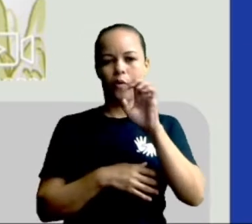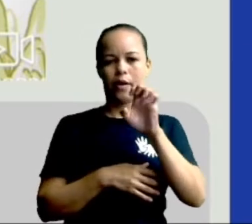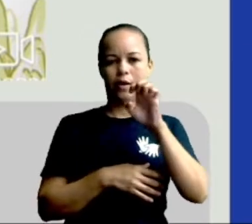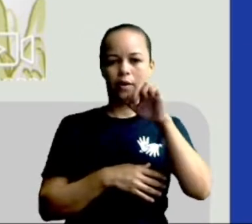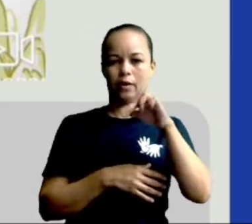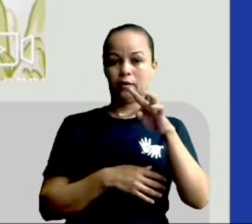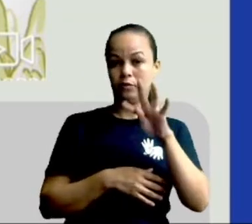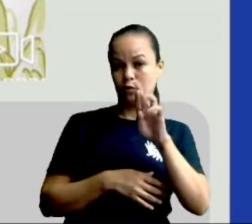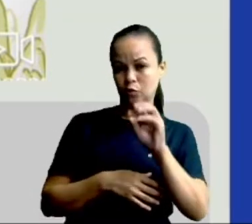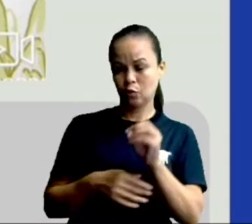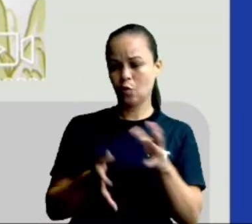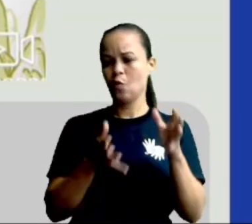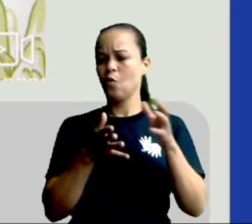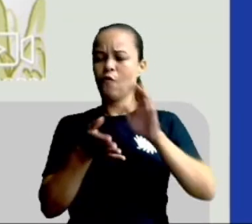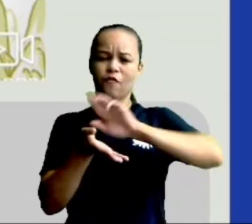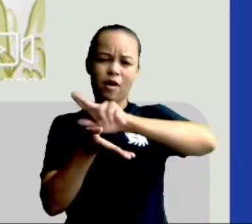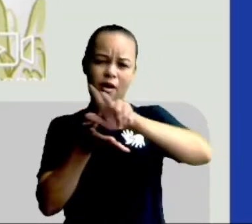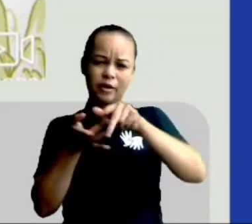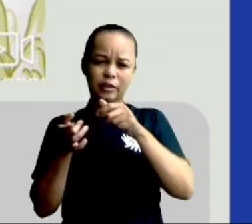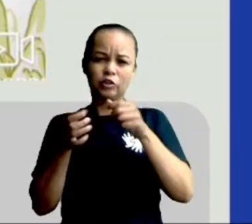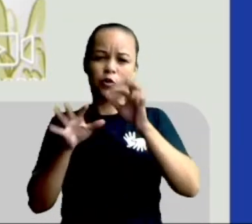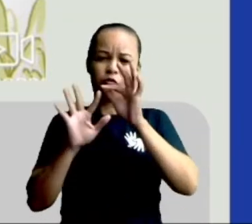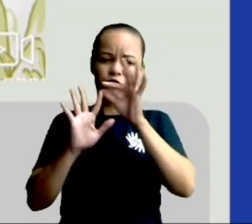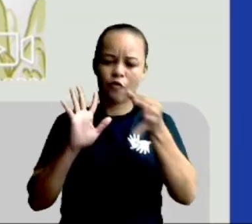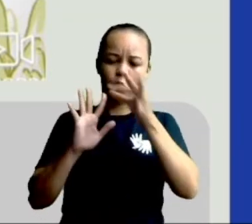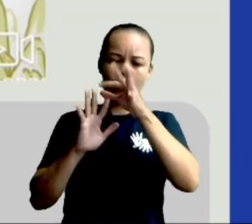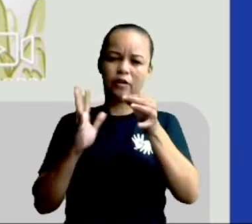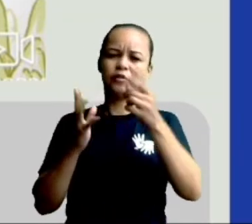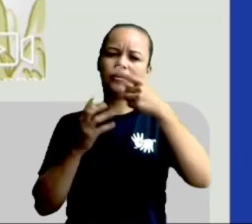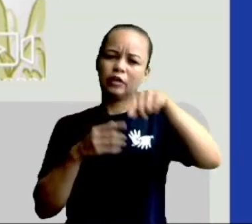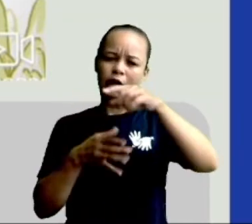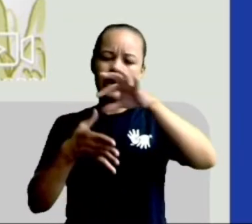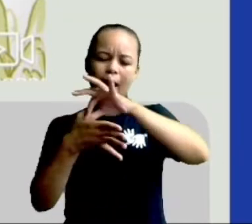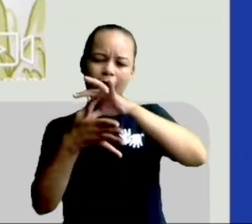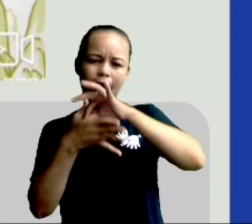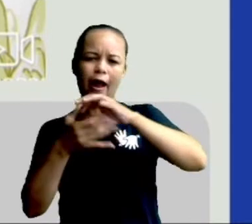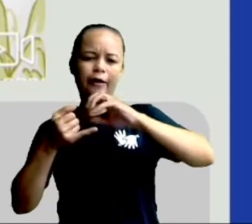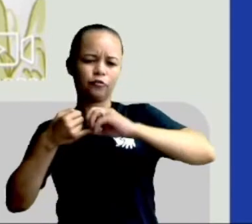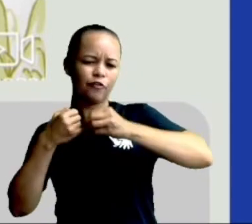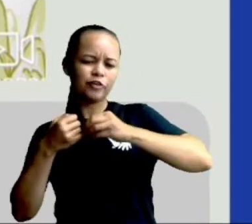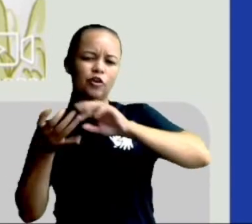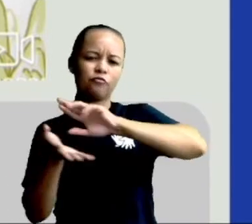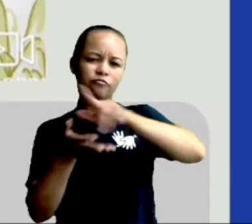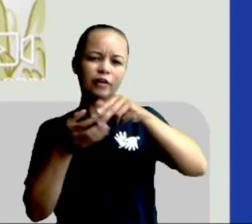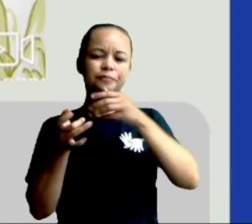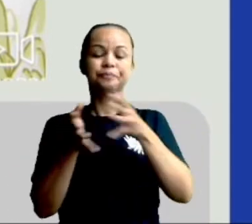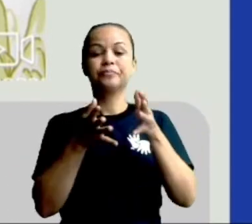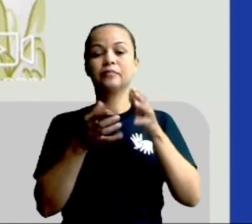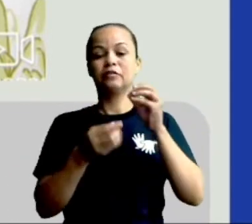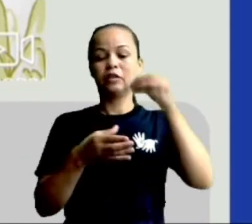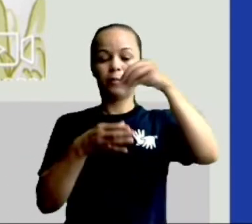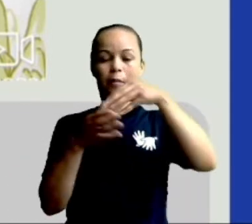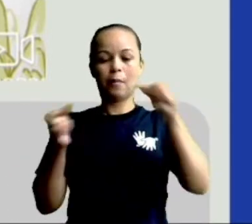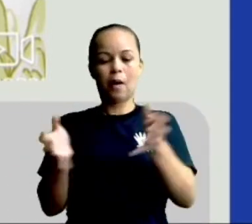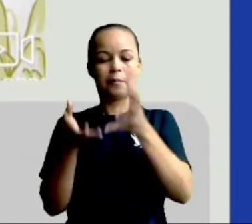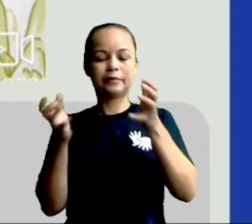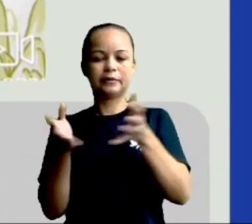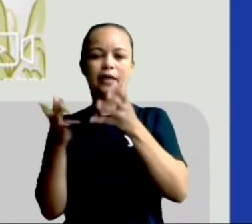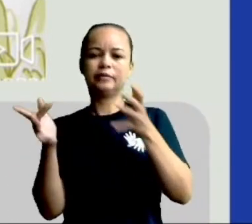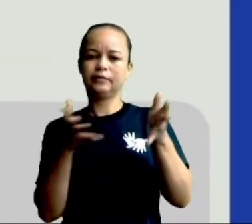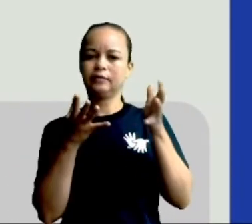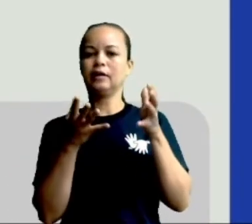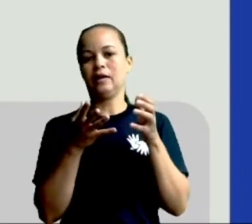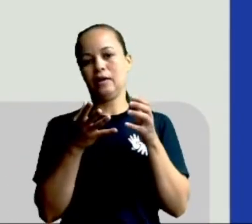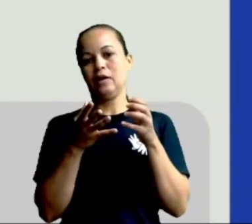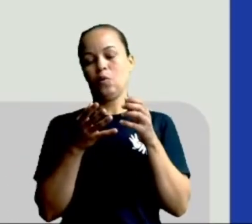e mistura ali no feijão, na carne, você acaba ali ingerindo aquela folha, o alface nas saladas, né? Um